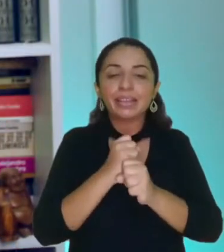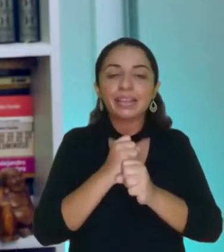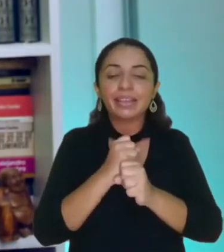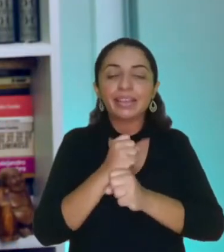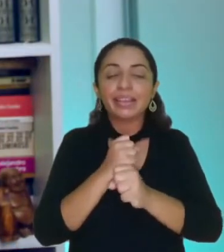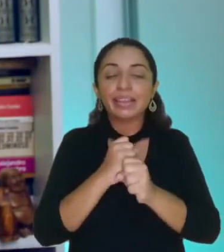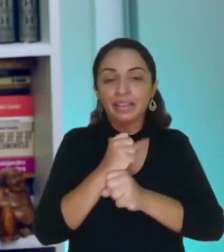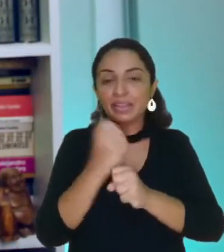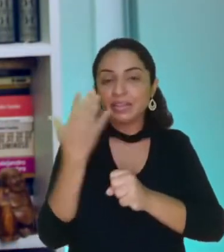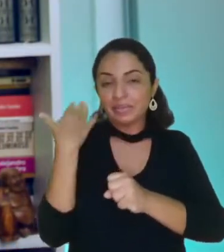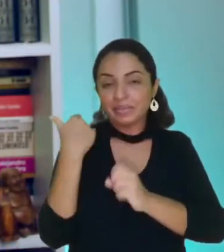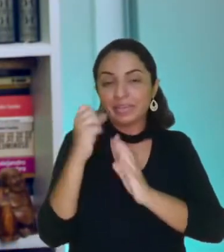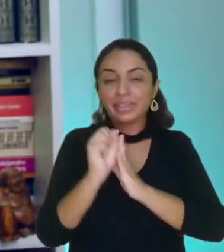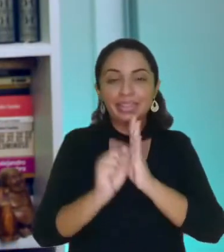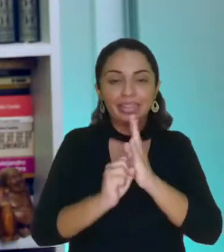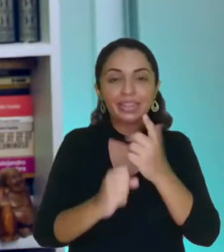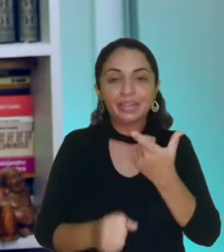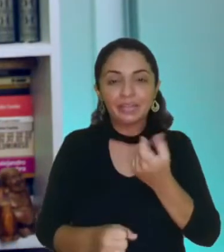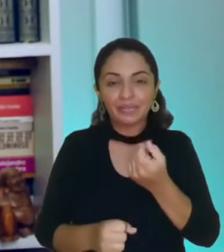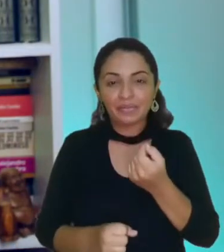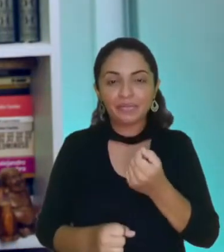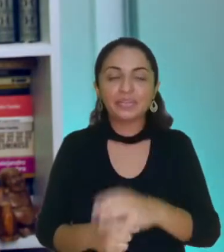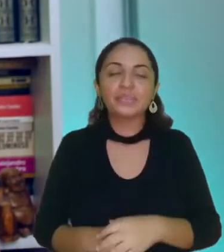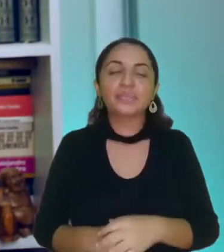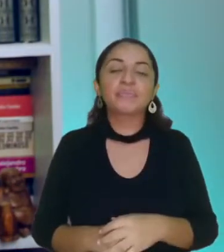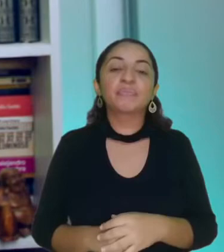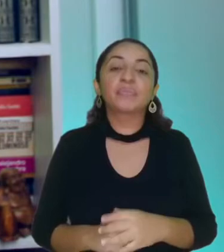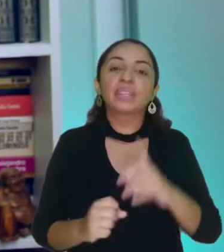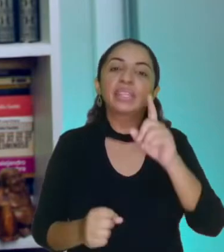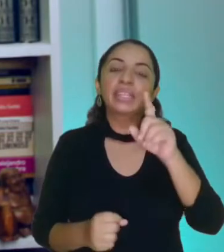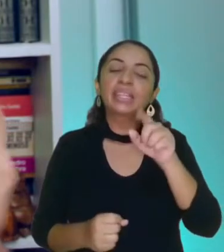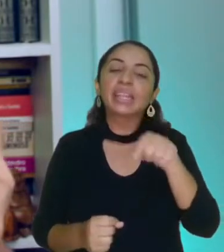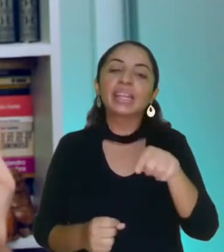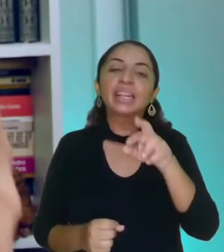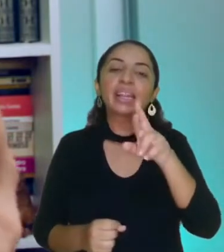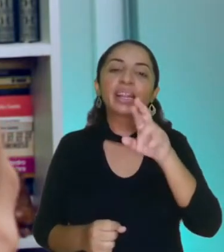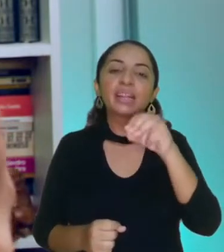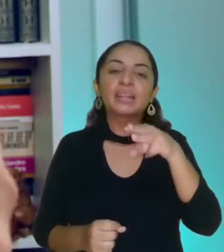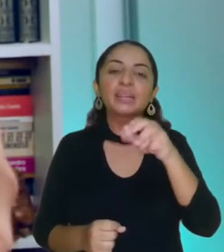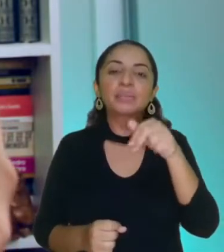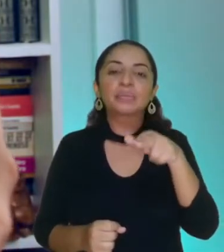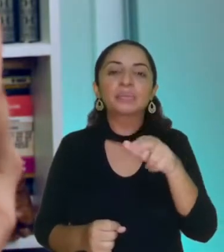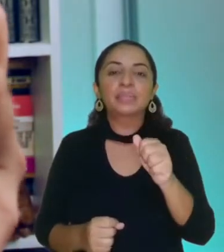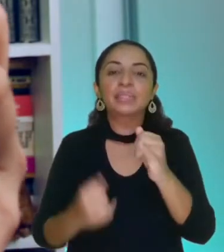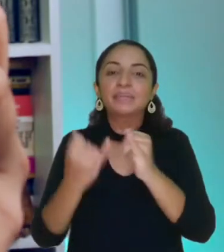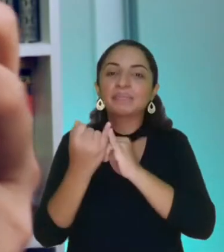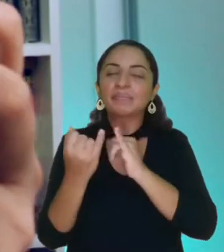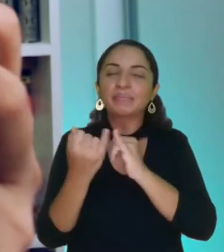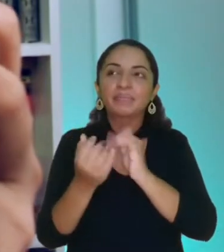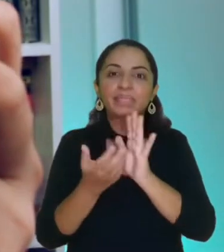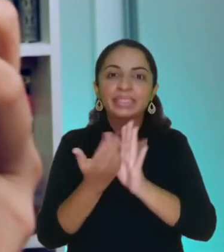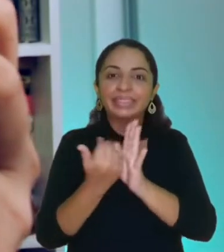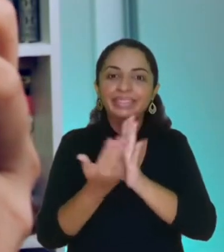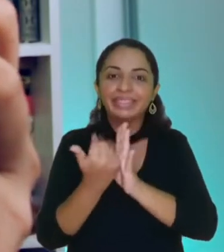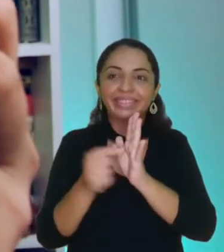absoluta, incrível. E tá aqui a Romana, que parece muito com os trabalhos do Benício. Ó.